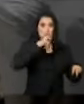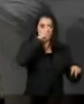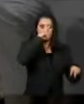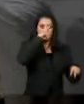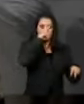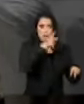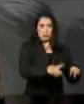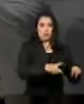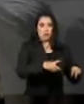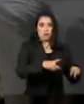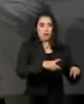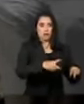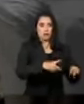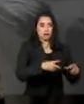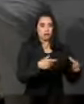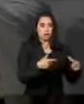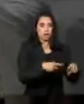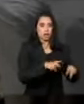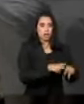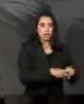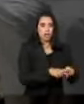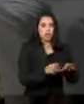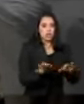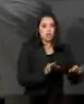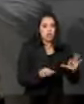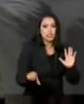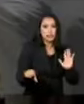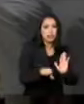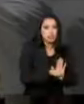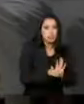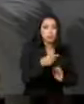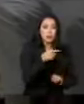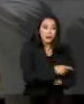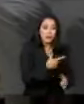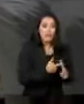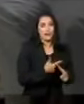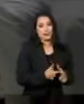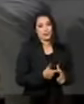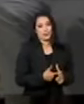membros, portentosos membros de organizações criminosas. É lá que está o problema.